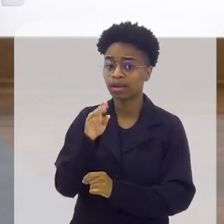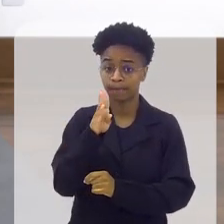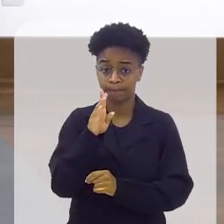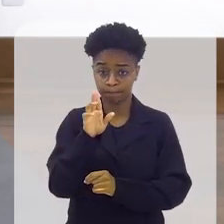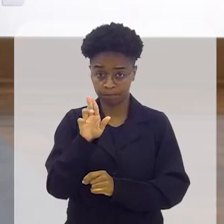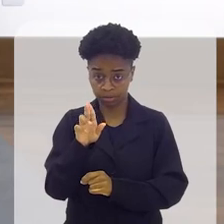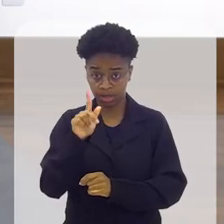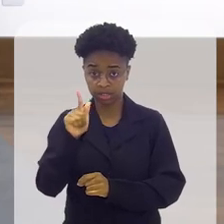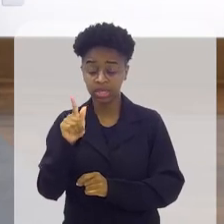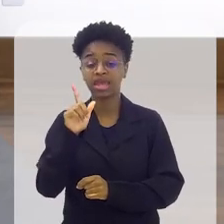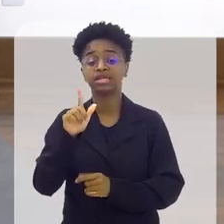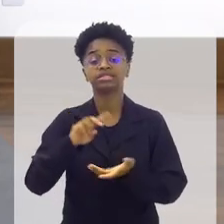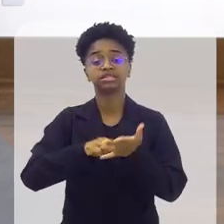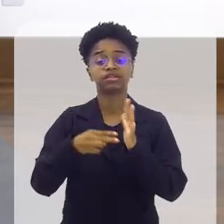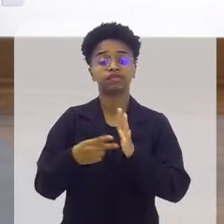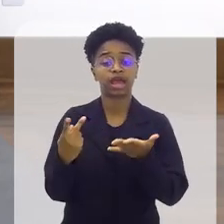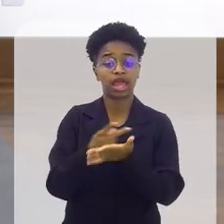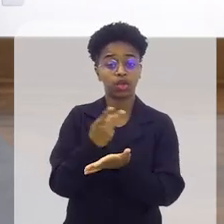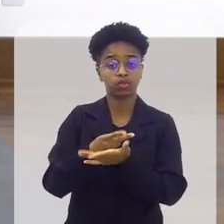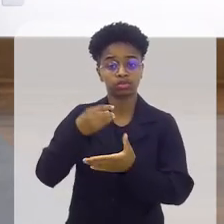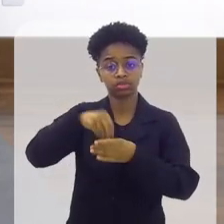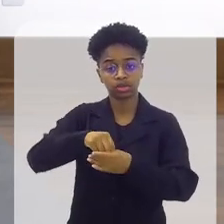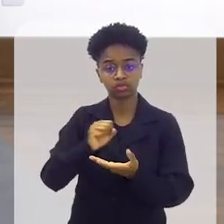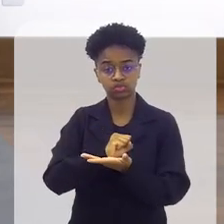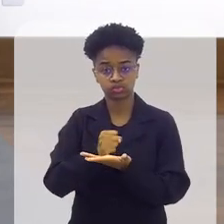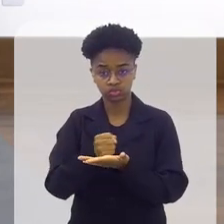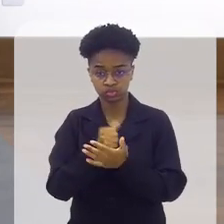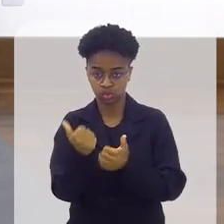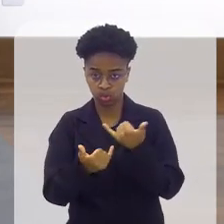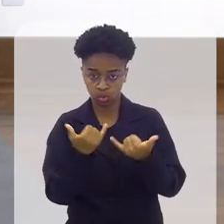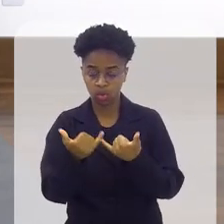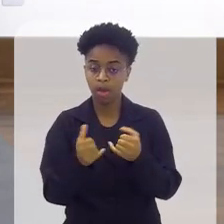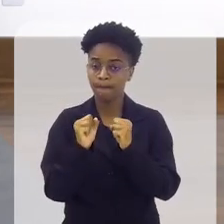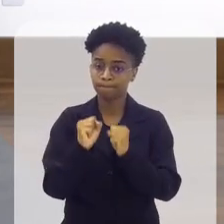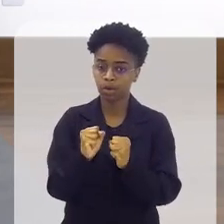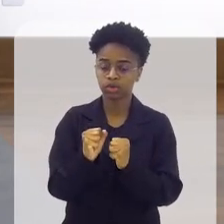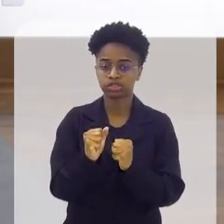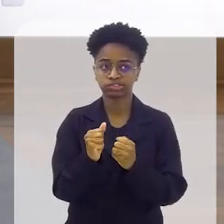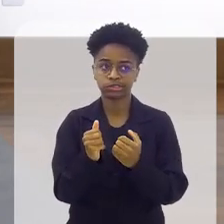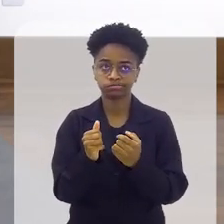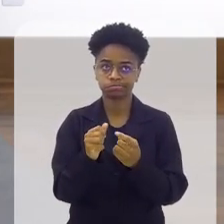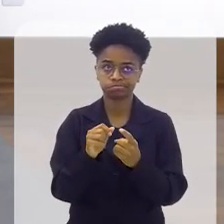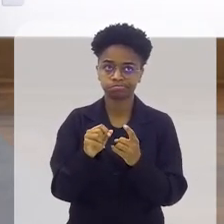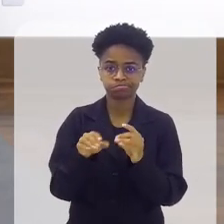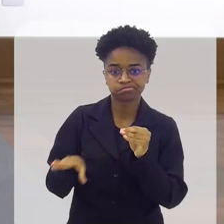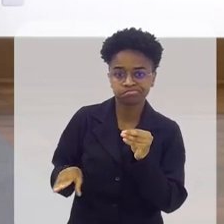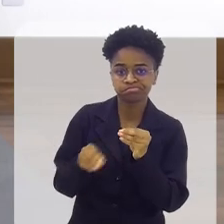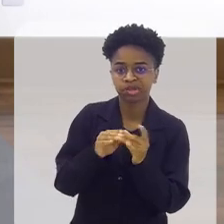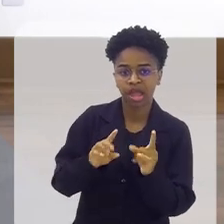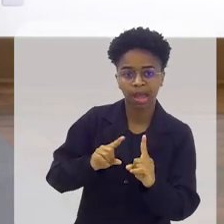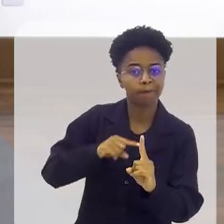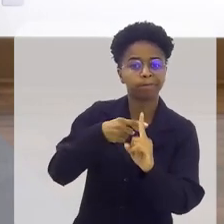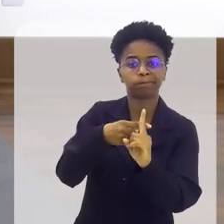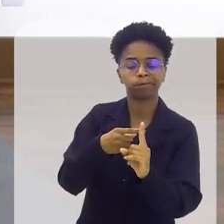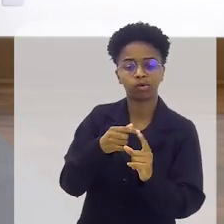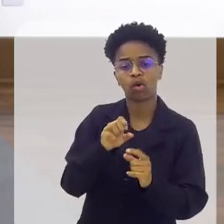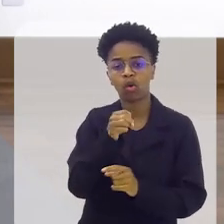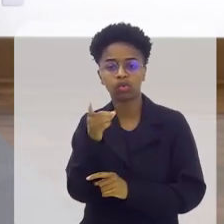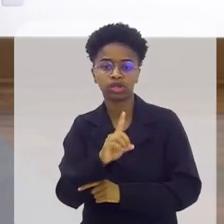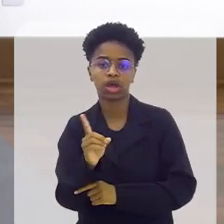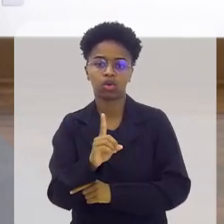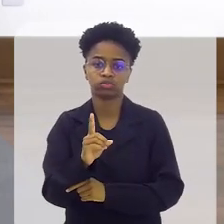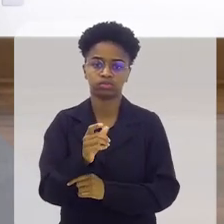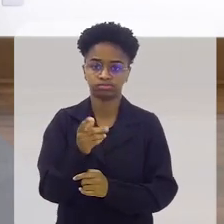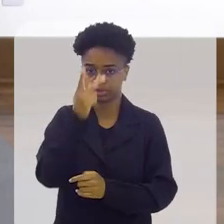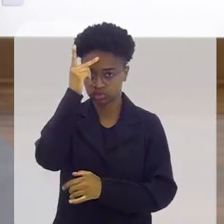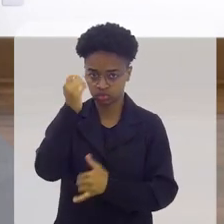O bug é basicamente um erro dentro do jogo que podem beneficiar ou não o jogador, mas